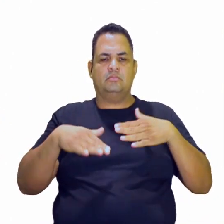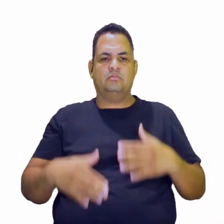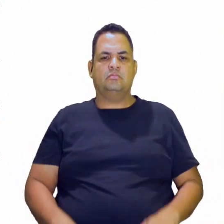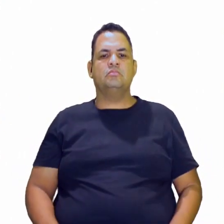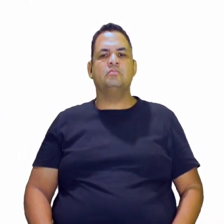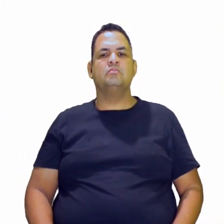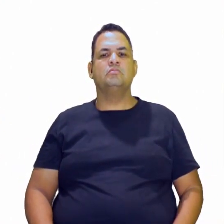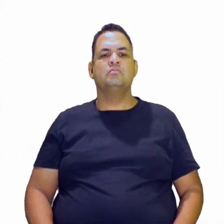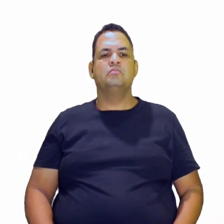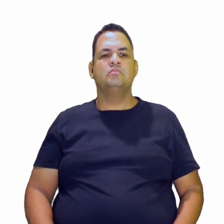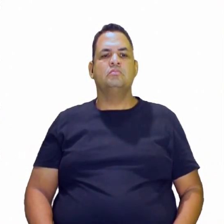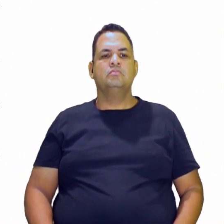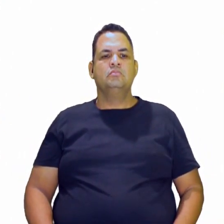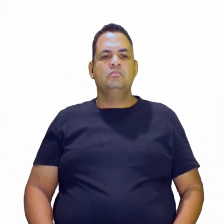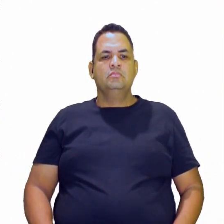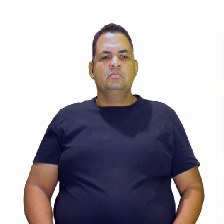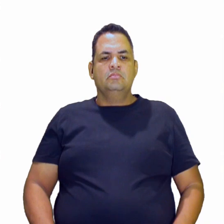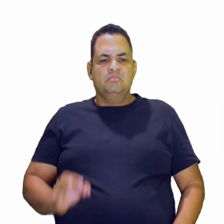movimentos